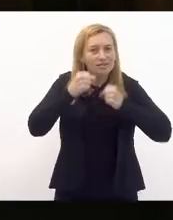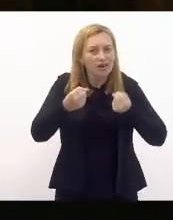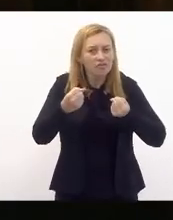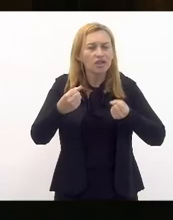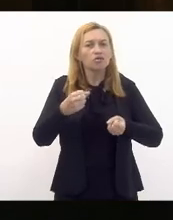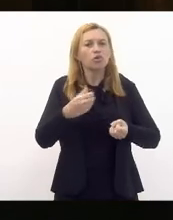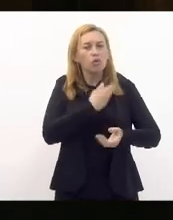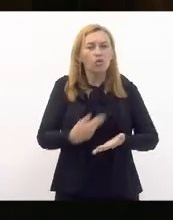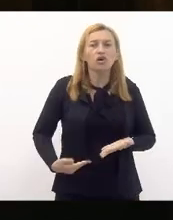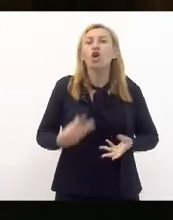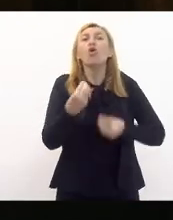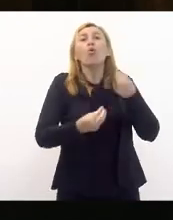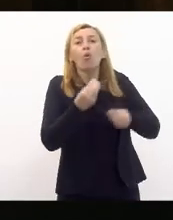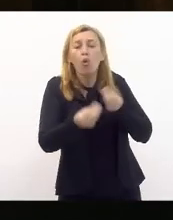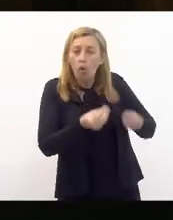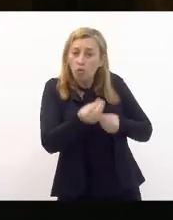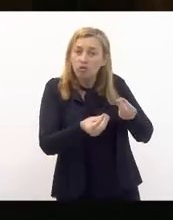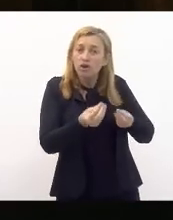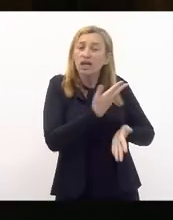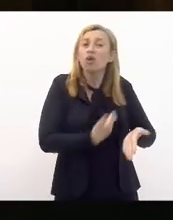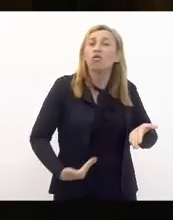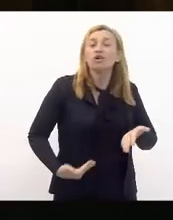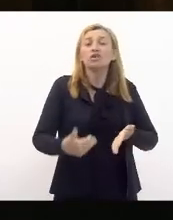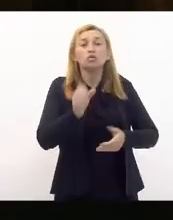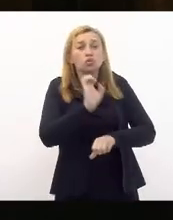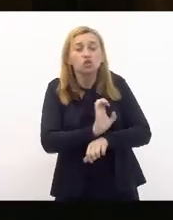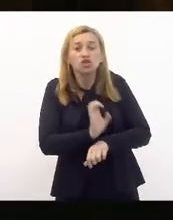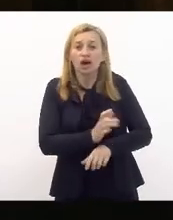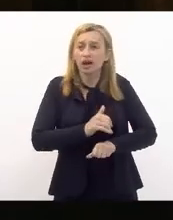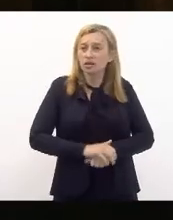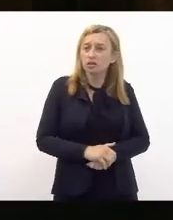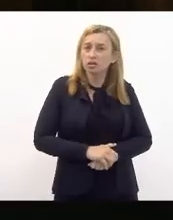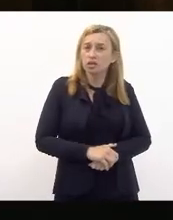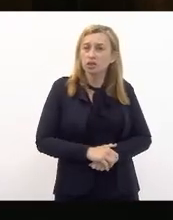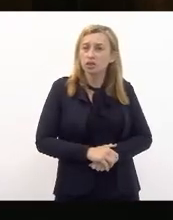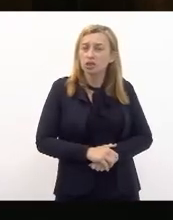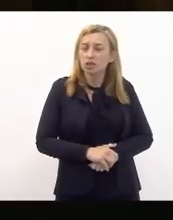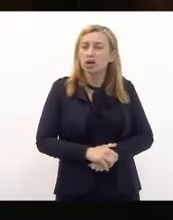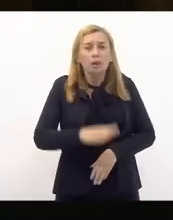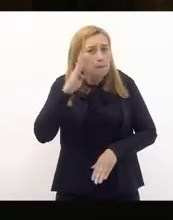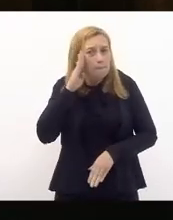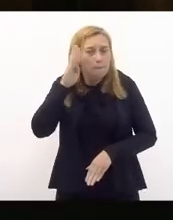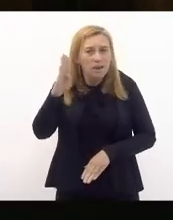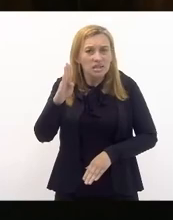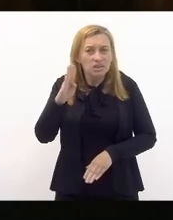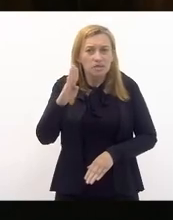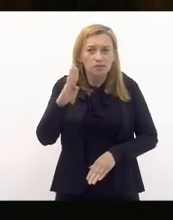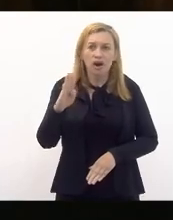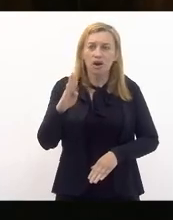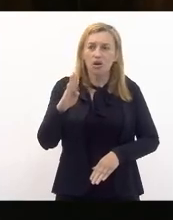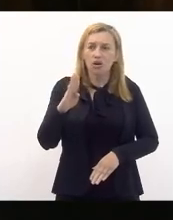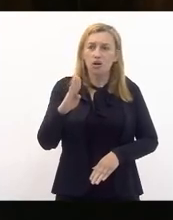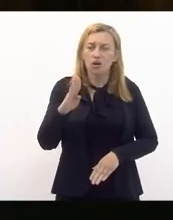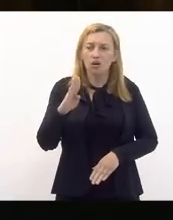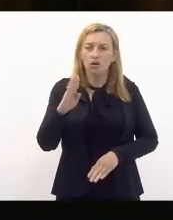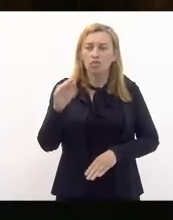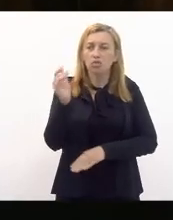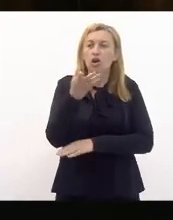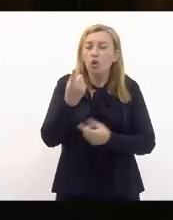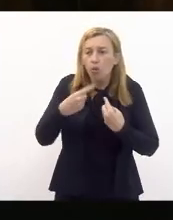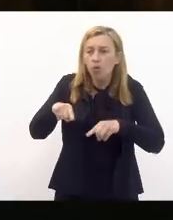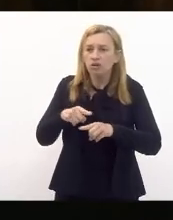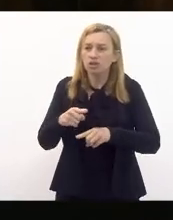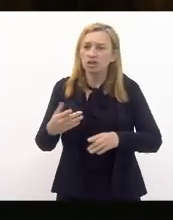esse governo como ficará o governador do estado que tem na numa nas suas principais Bandeiras o combate à